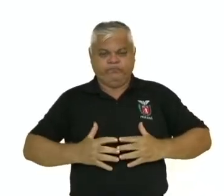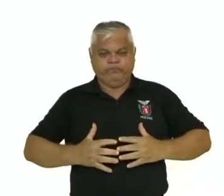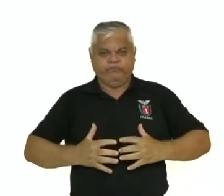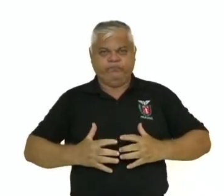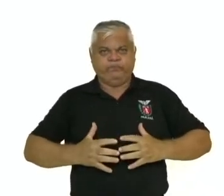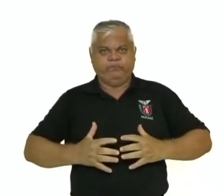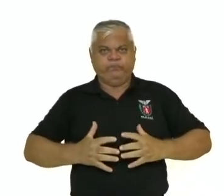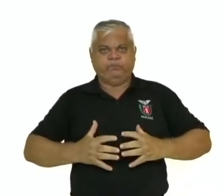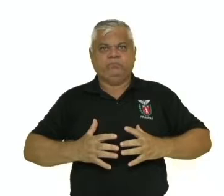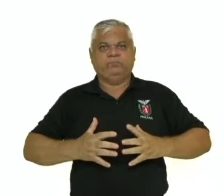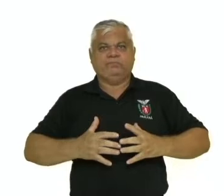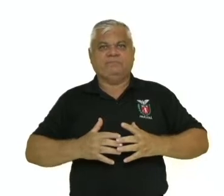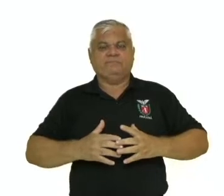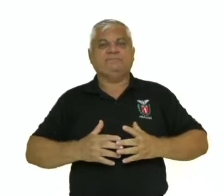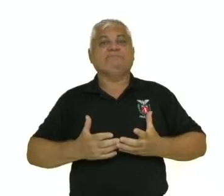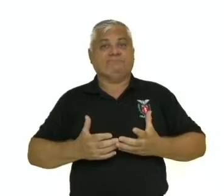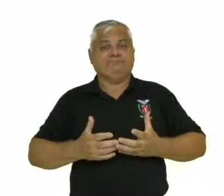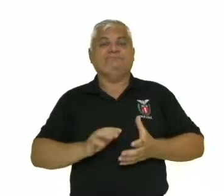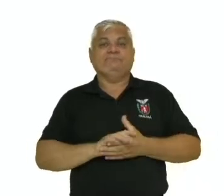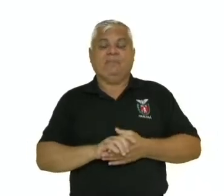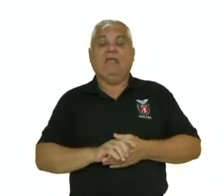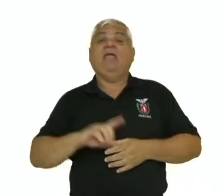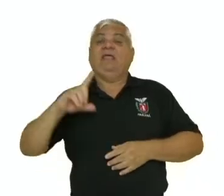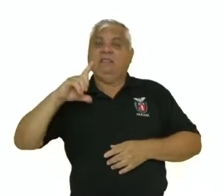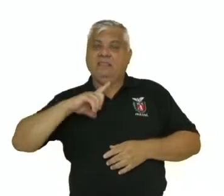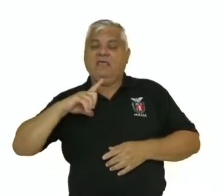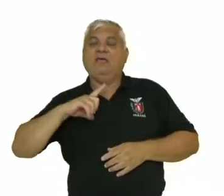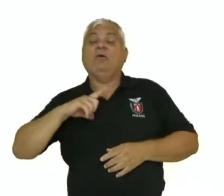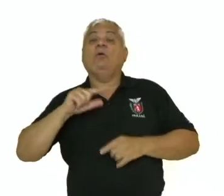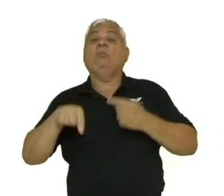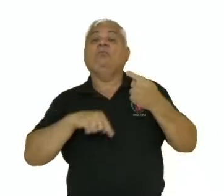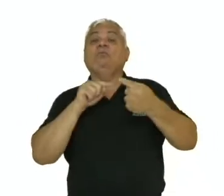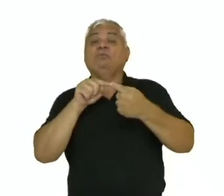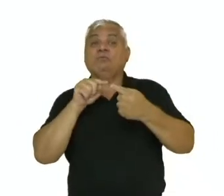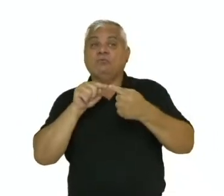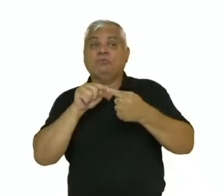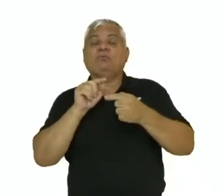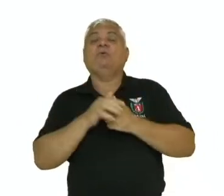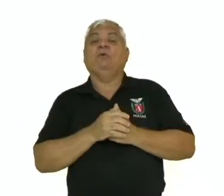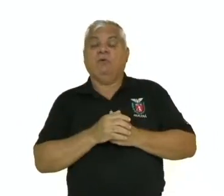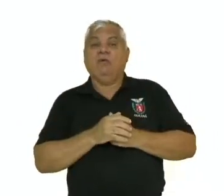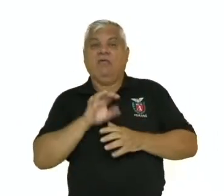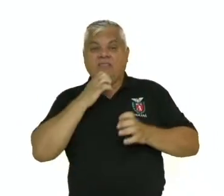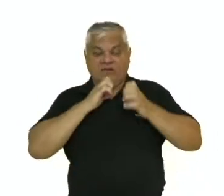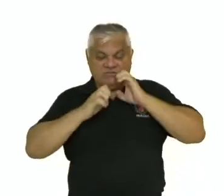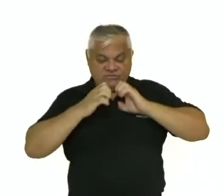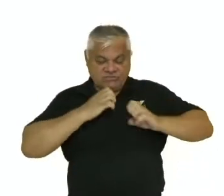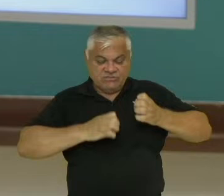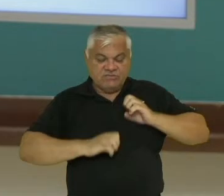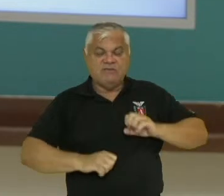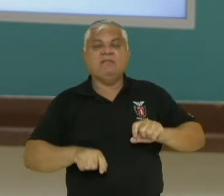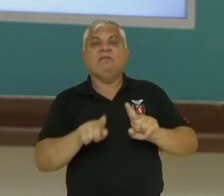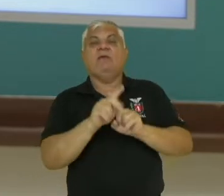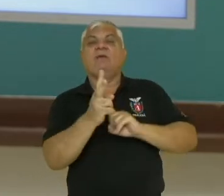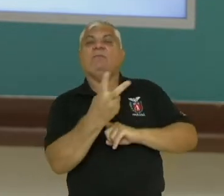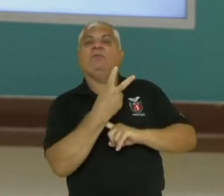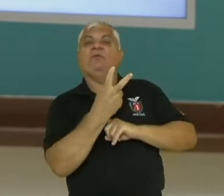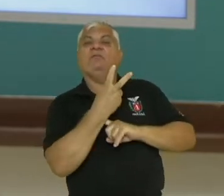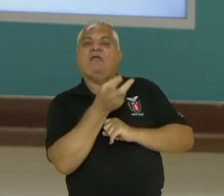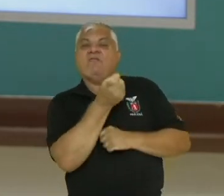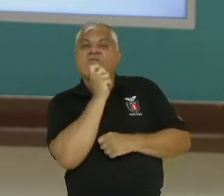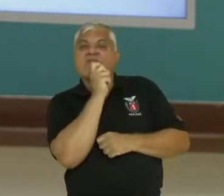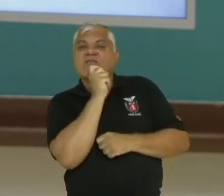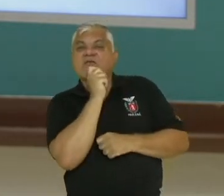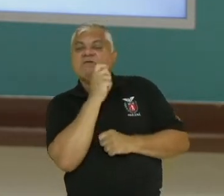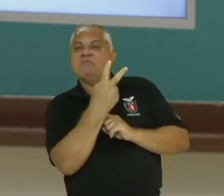que a gordura seja usada como combustível. Tem como funções, então, reserva energética e isolamento térmico. Voltando lá